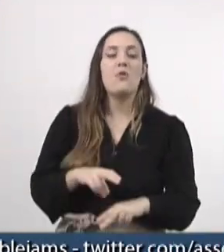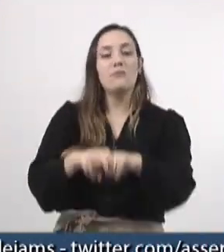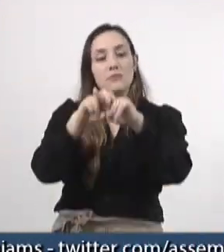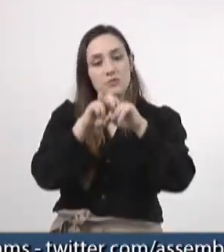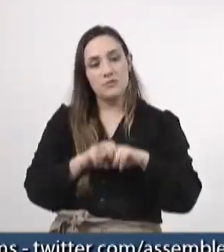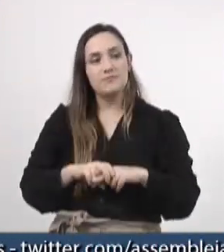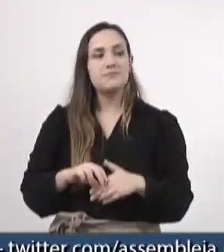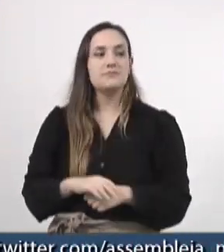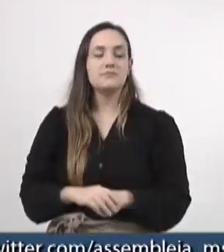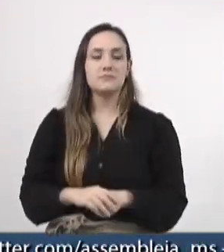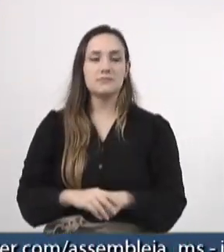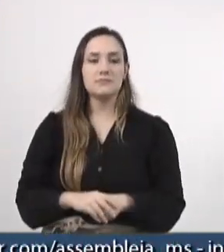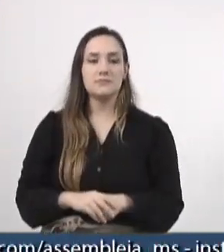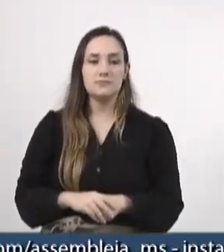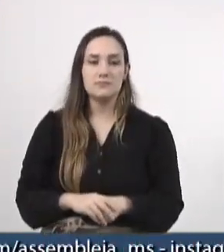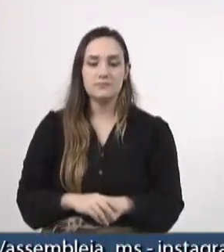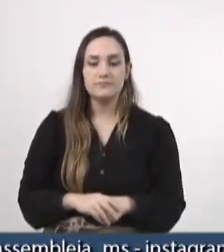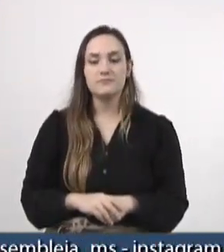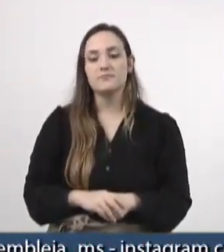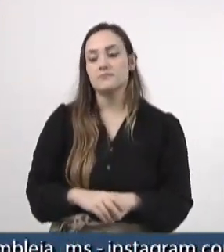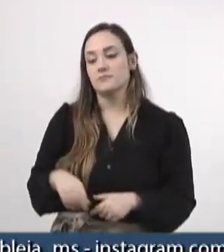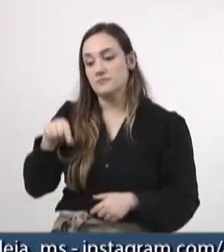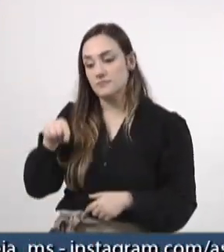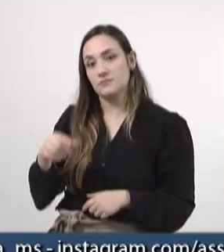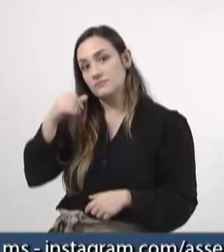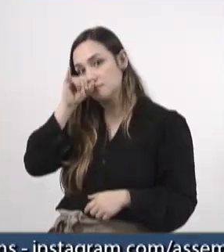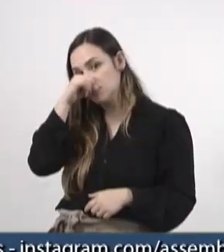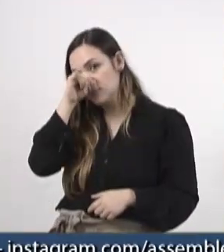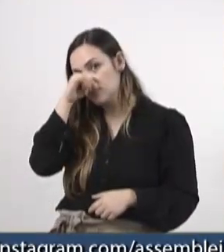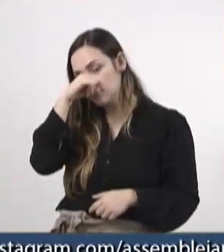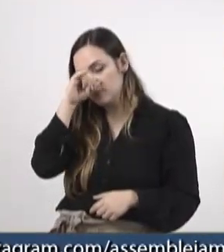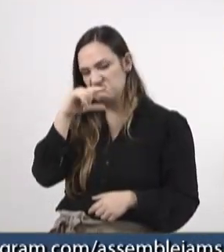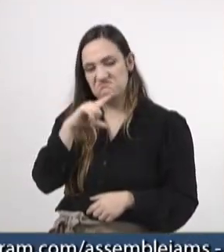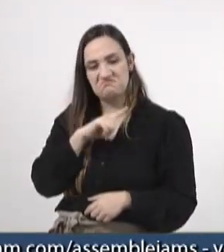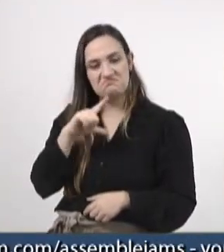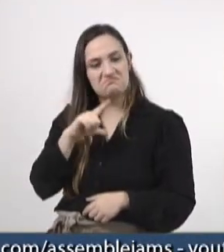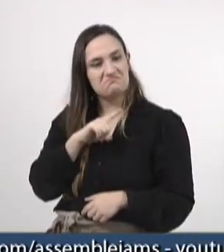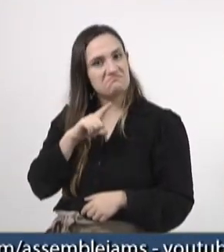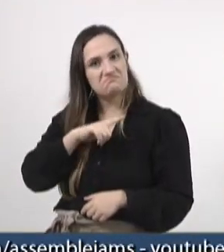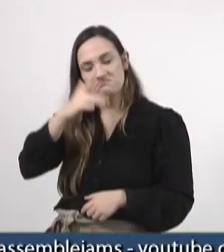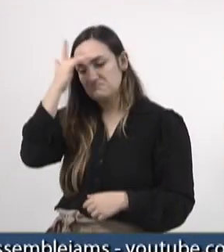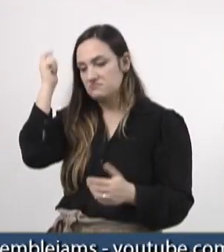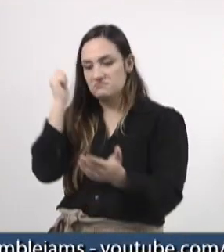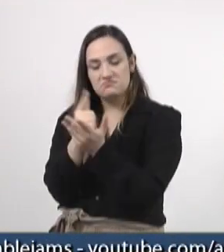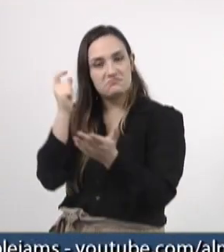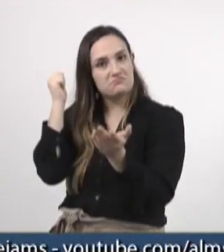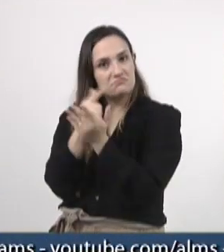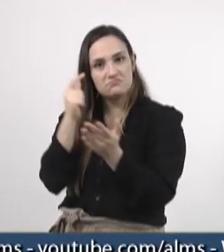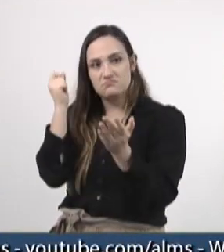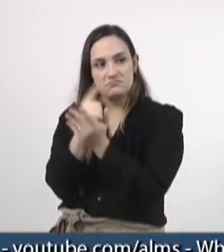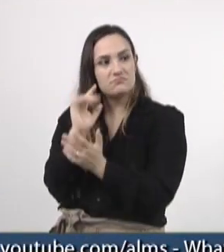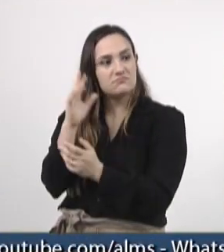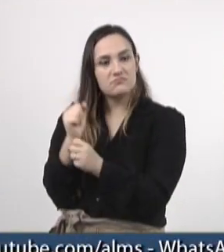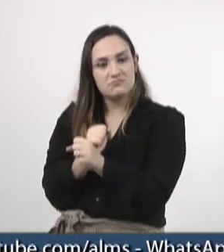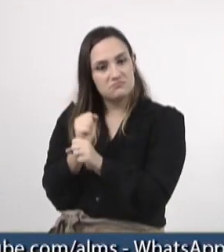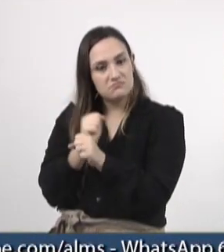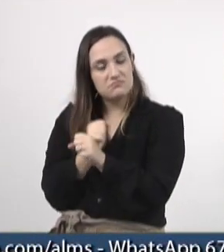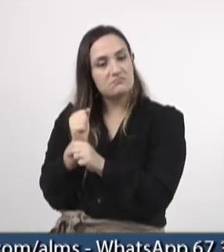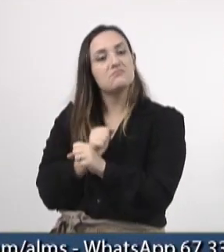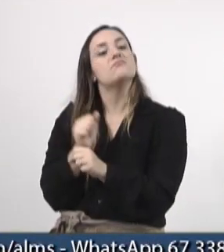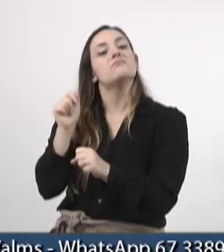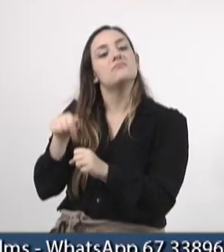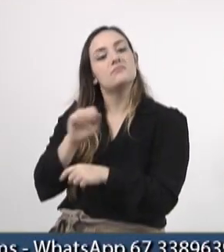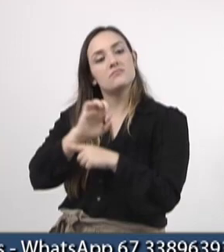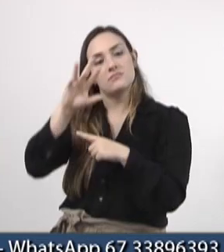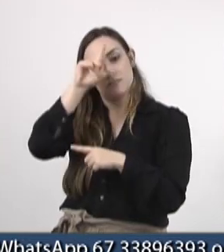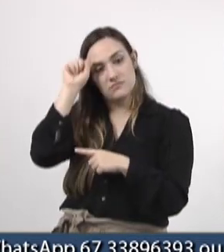os leilões do Grupo São Lourenço possuem uma clientela fiel de muitos anos, tanto no Mato Grosso do